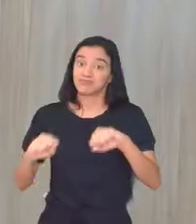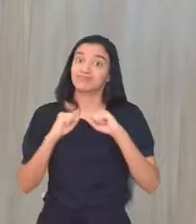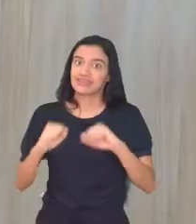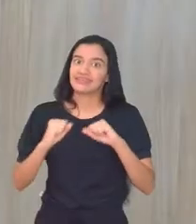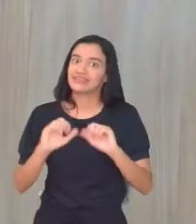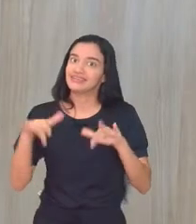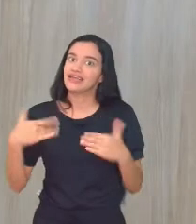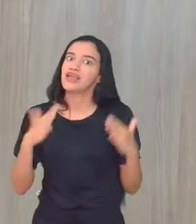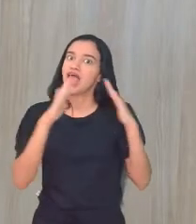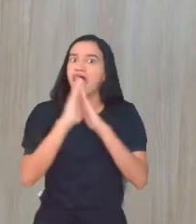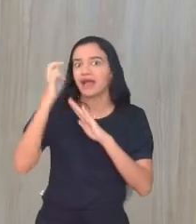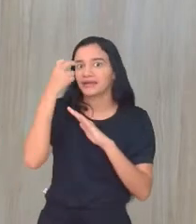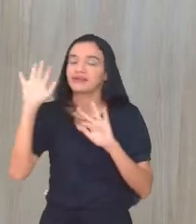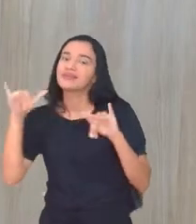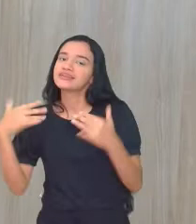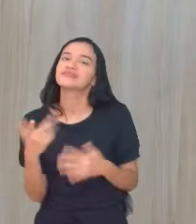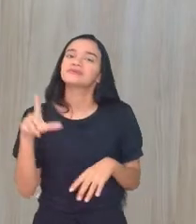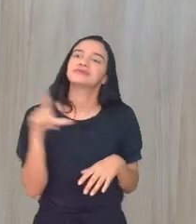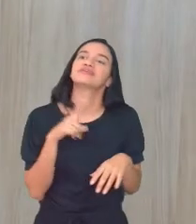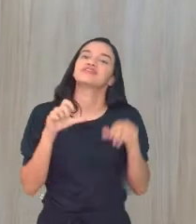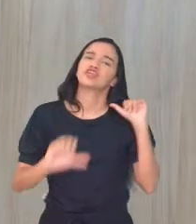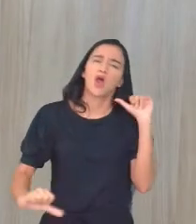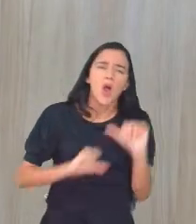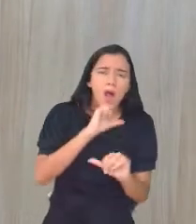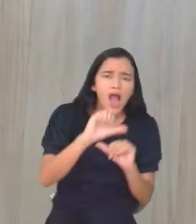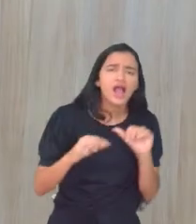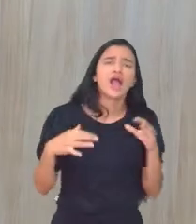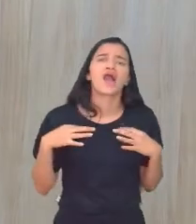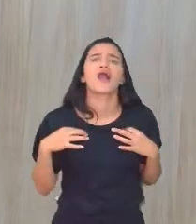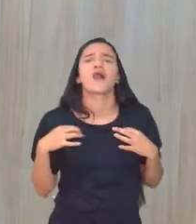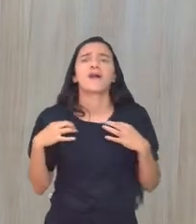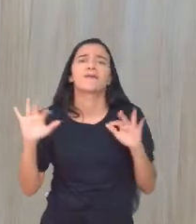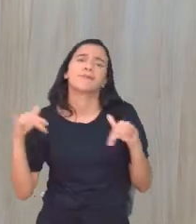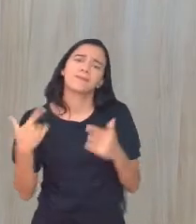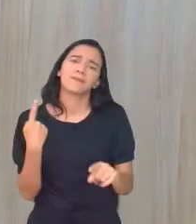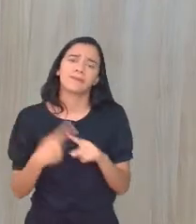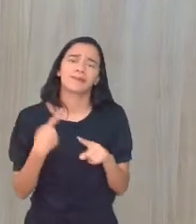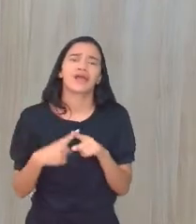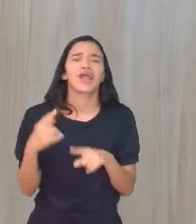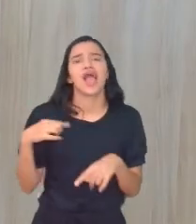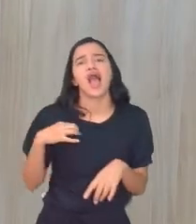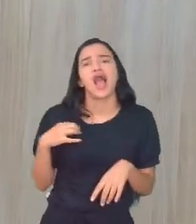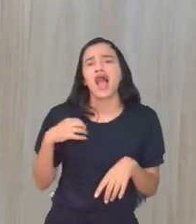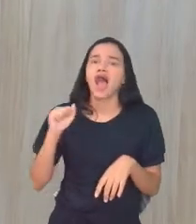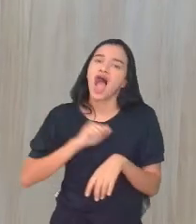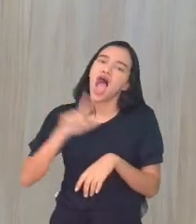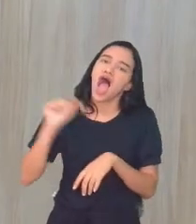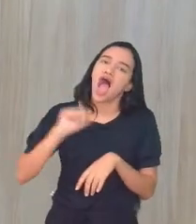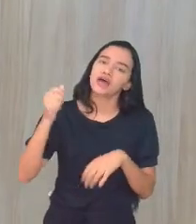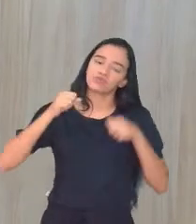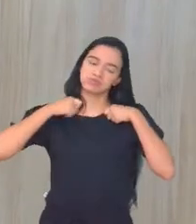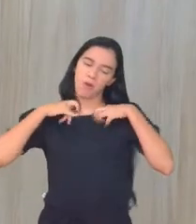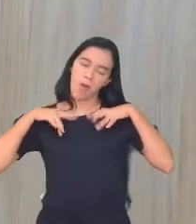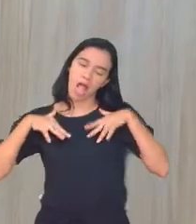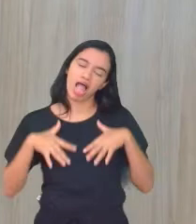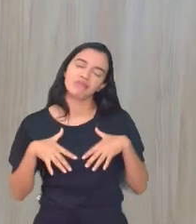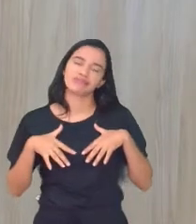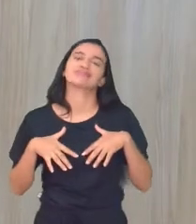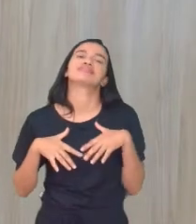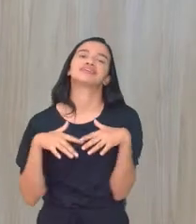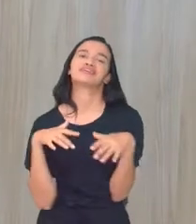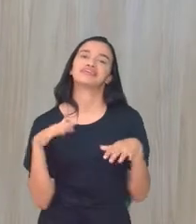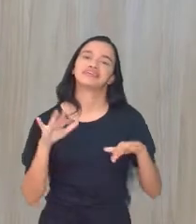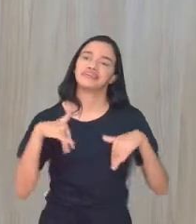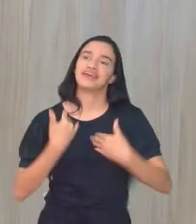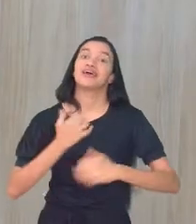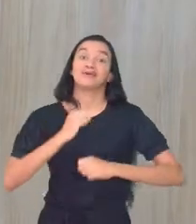correndo de lá. Aí eu tive que trocar a camisa porque a azul suou. Boa, já fez exercício